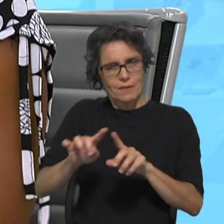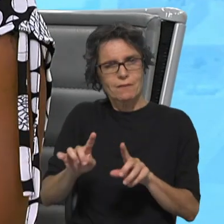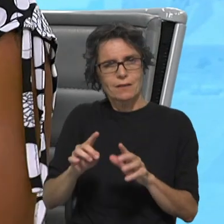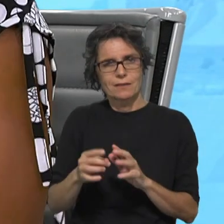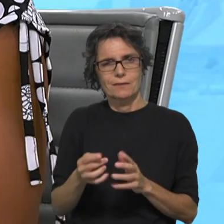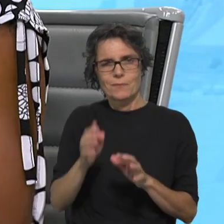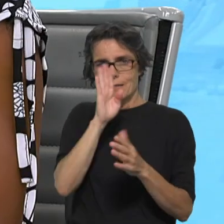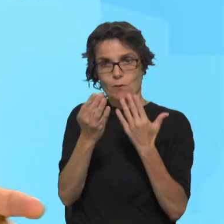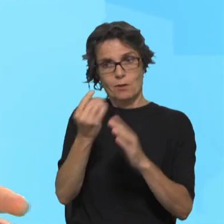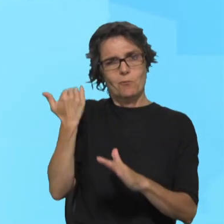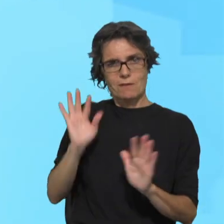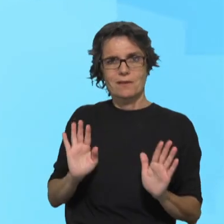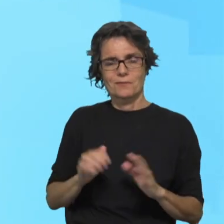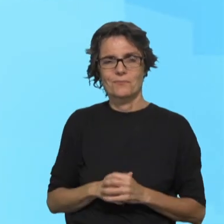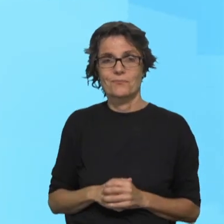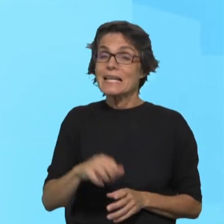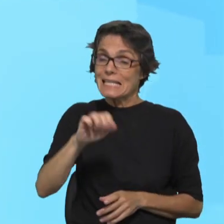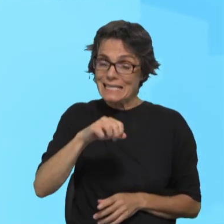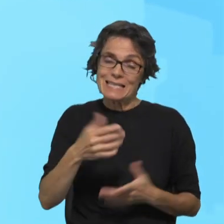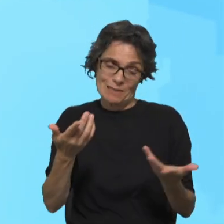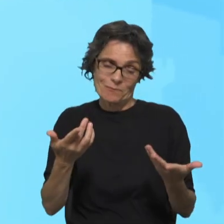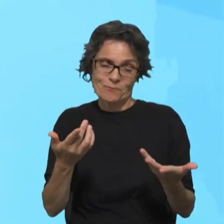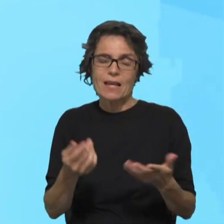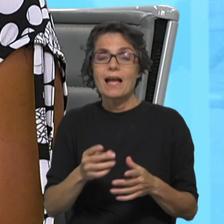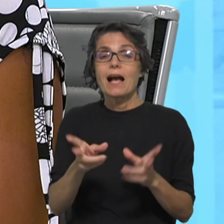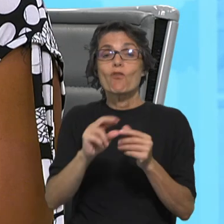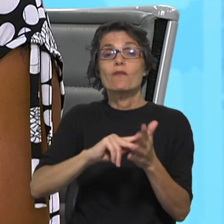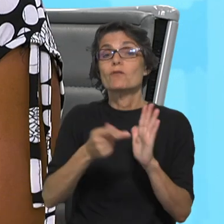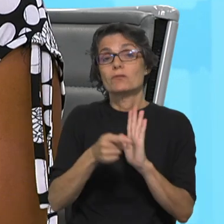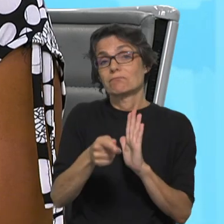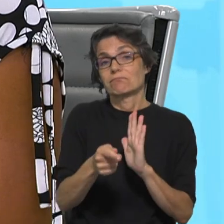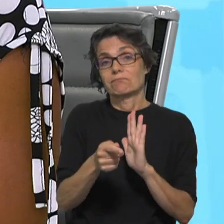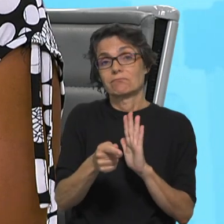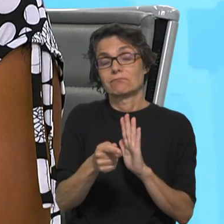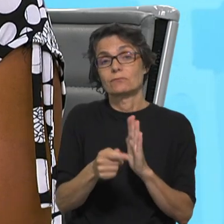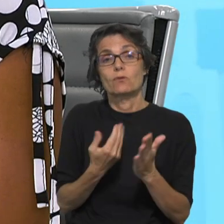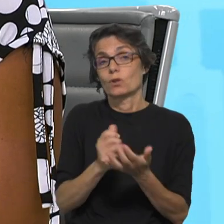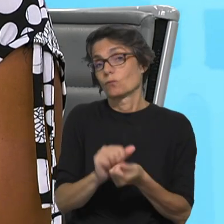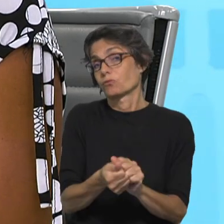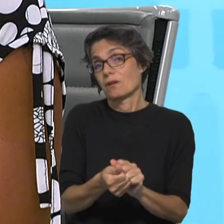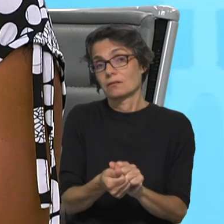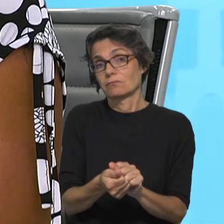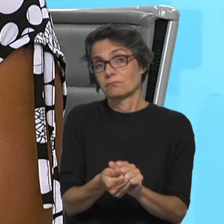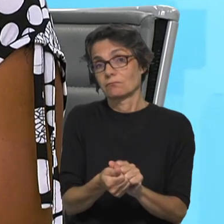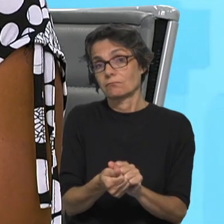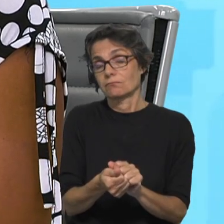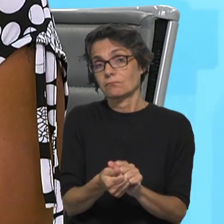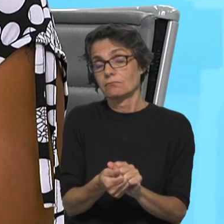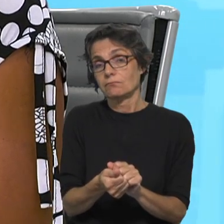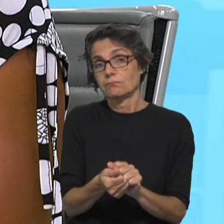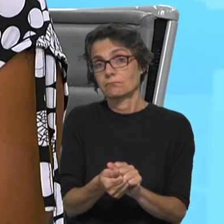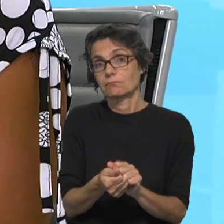Embora se mantenha ainda também. as novas tecnologias trazem essa mudança, mas